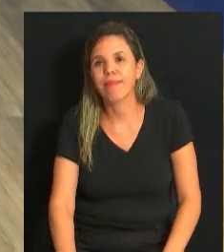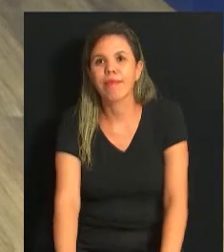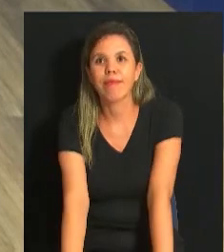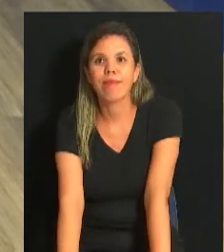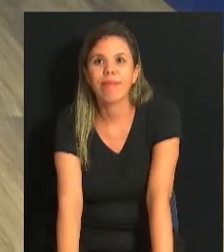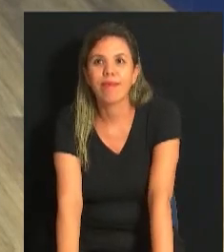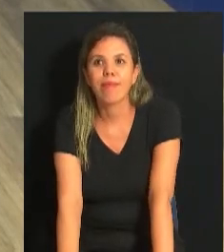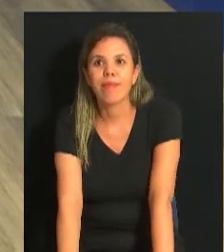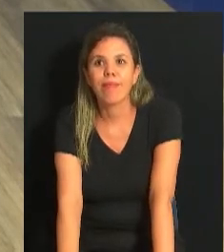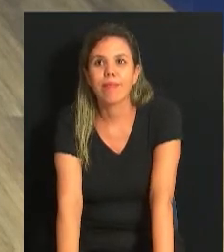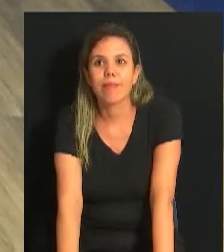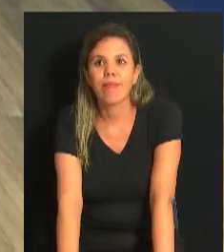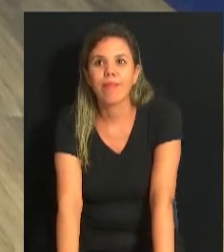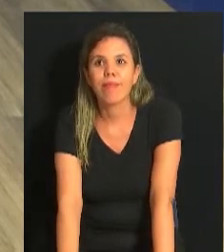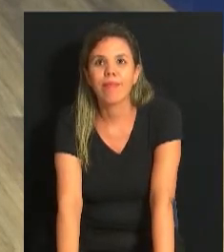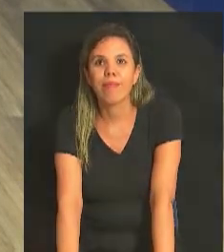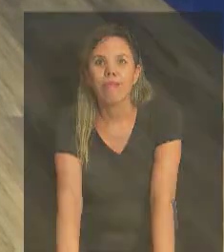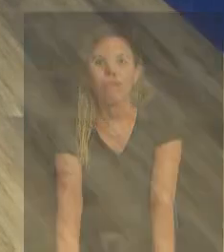tchau